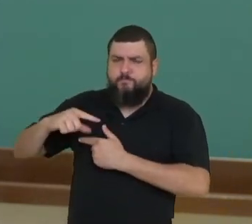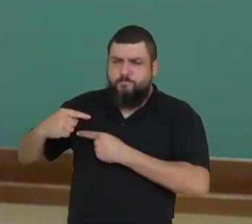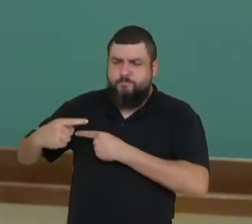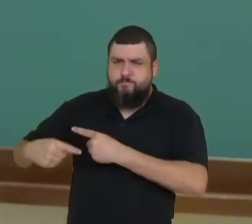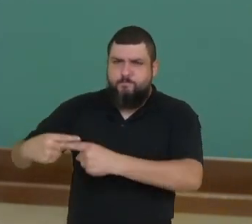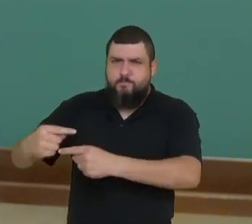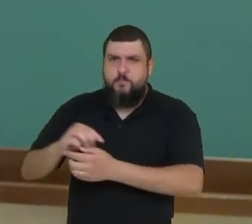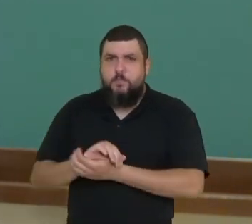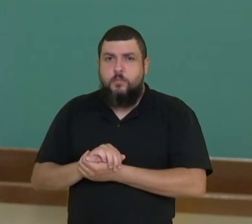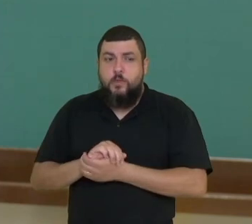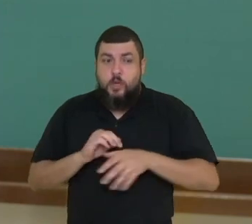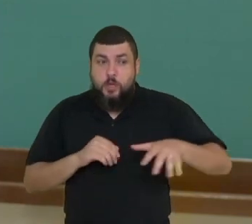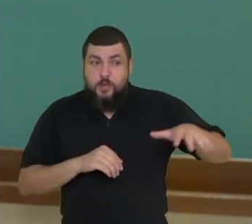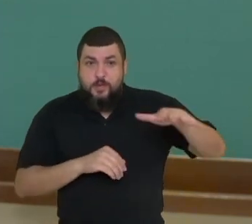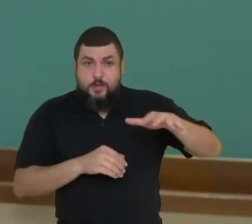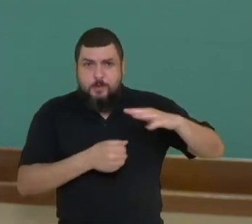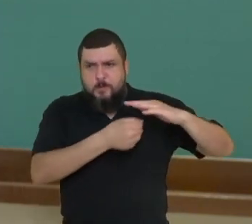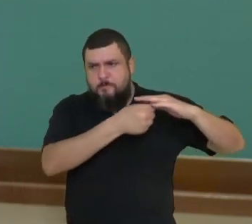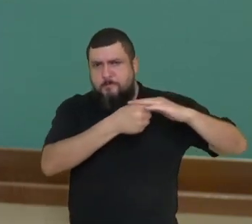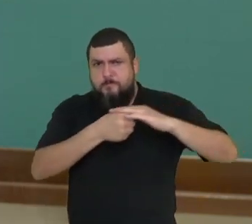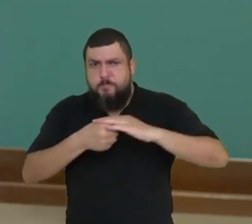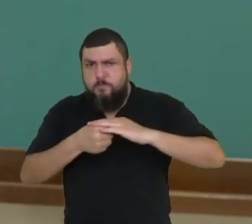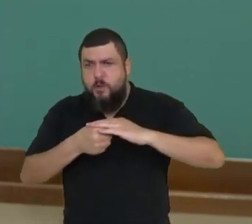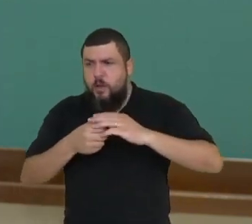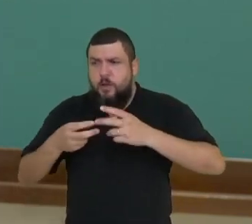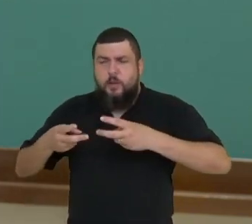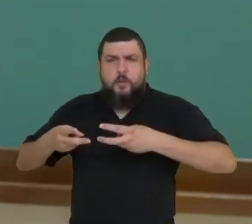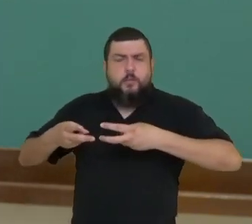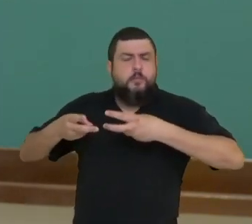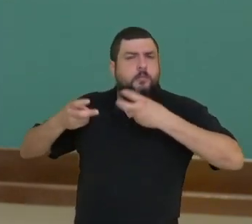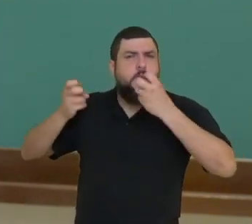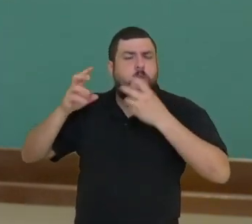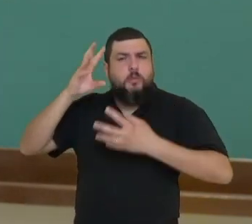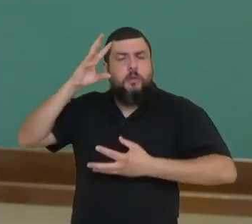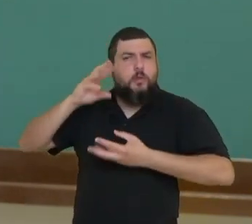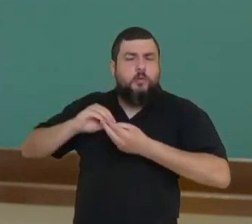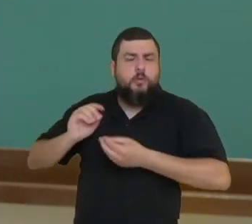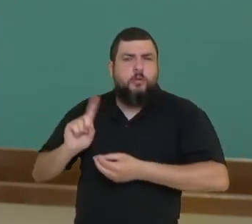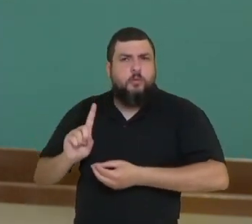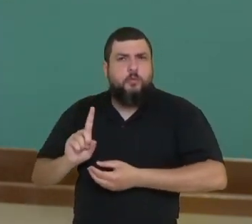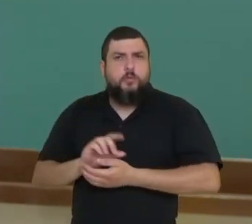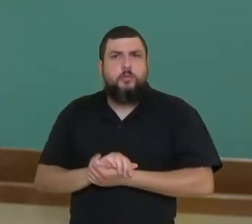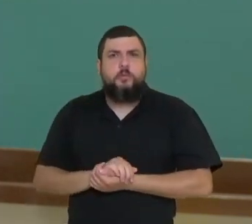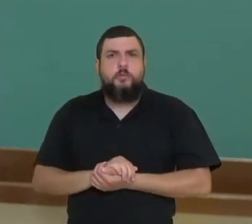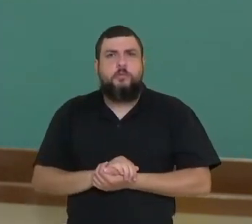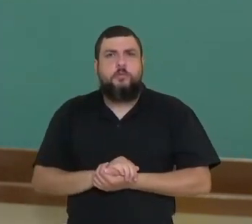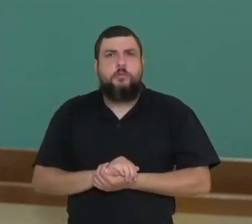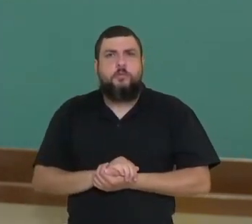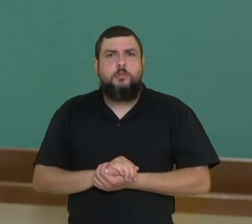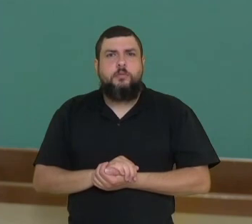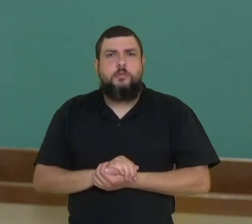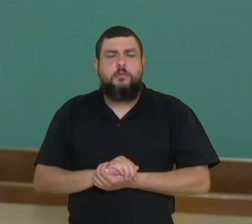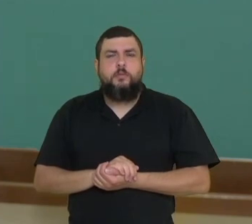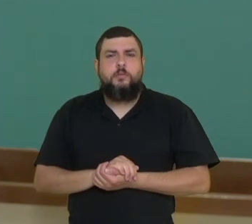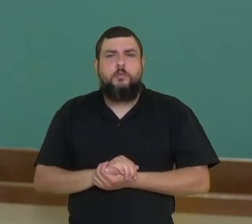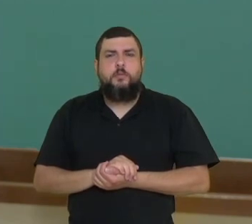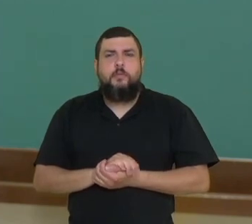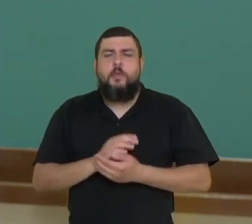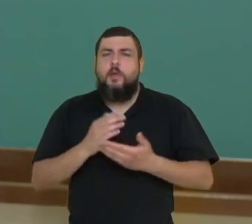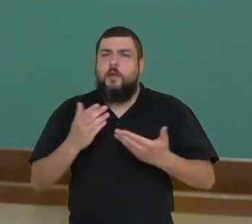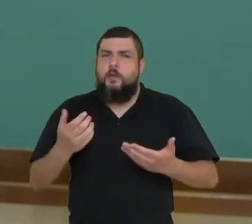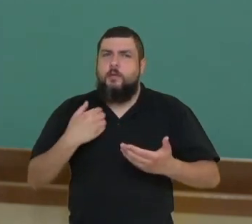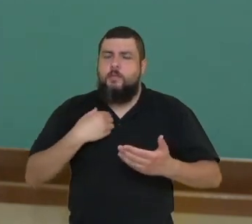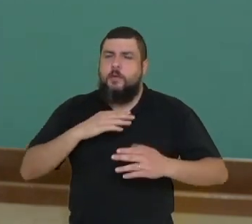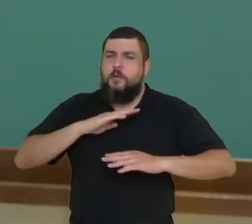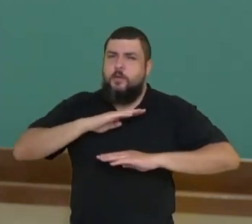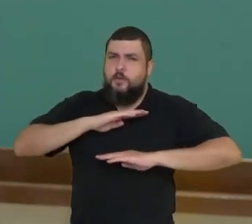colonizadores jamais conseguiram dominar e compreender. Então, essas situações que aparecem